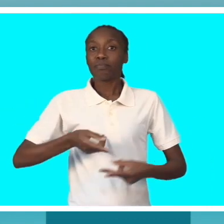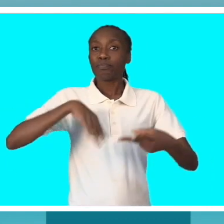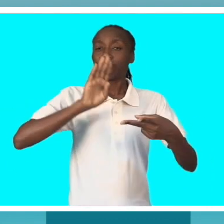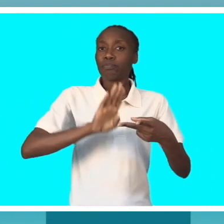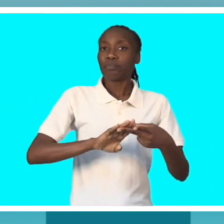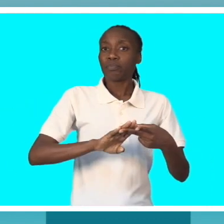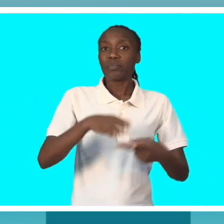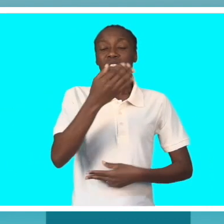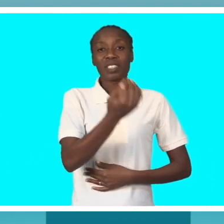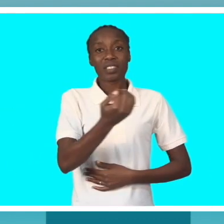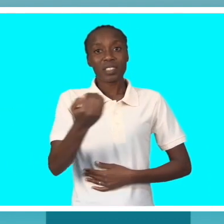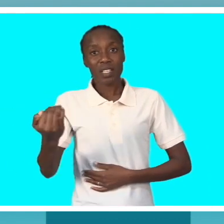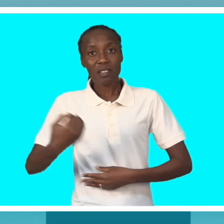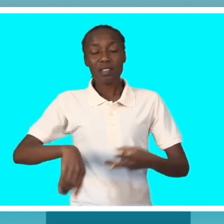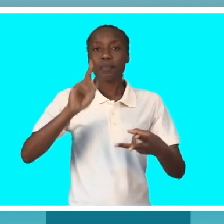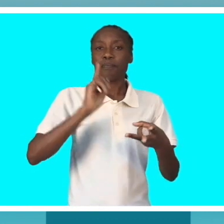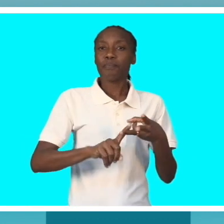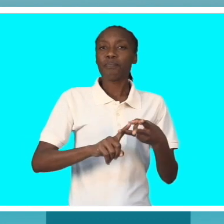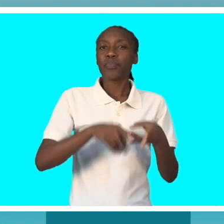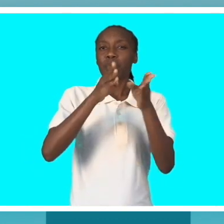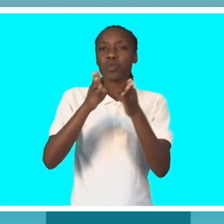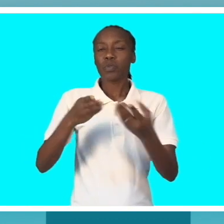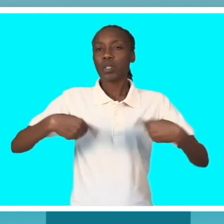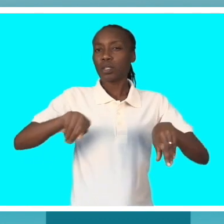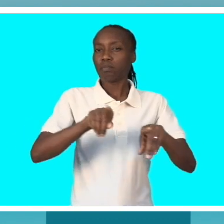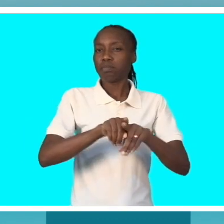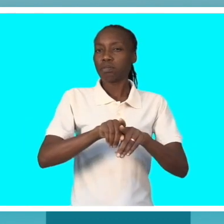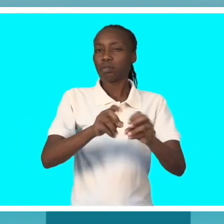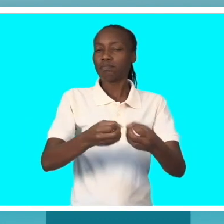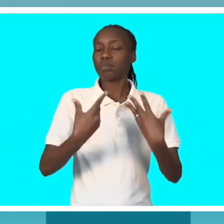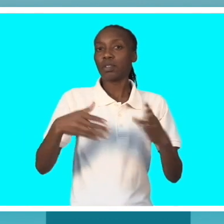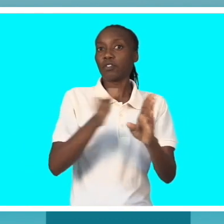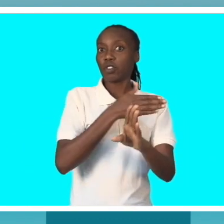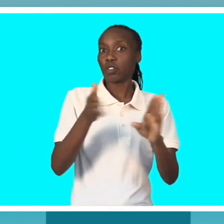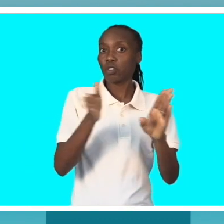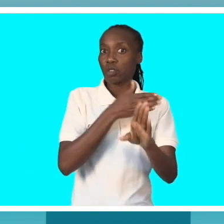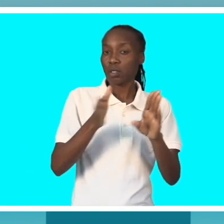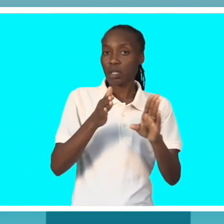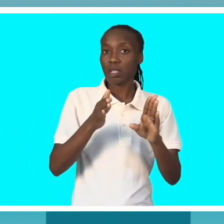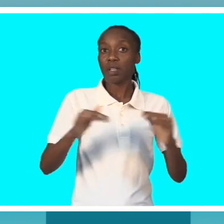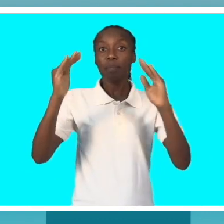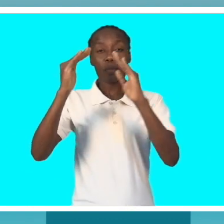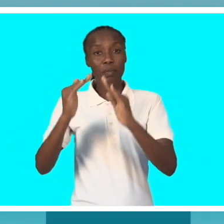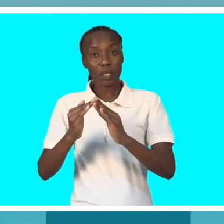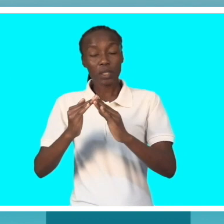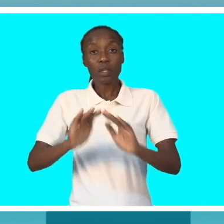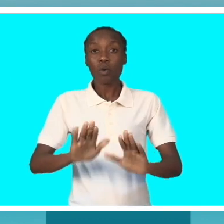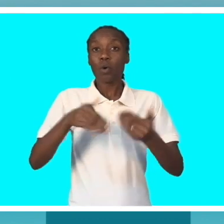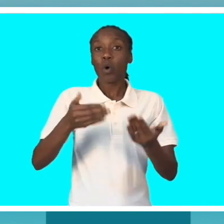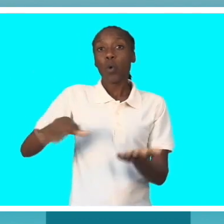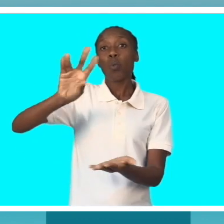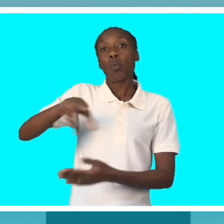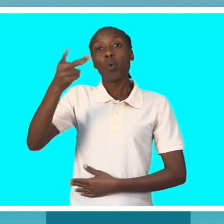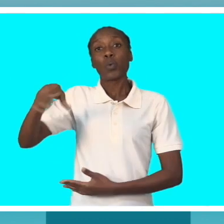a falar de crianças, estamos a falar de pessoas também vítimas de violência, seja doméstica ou em outro lugar.